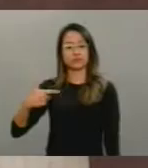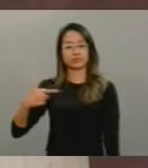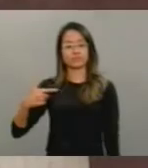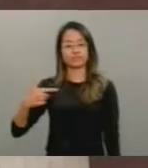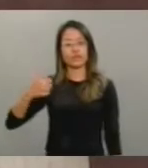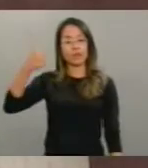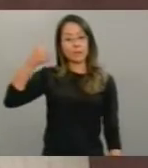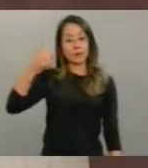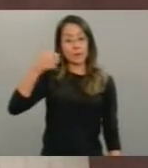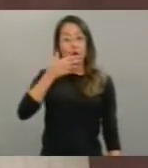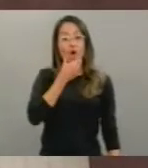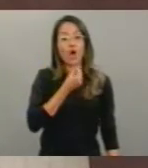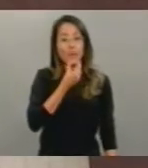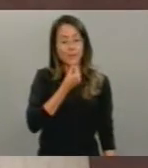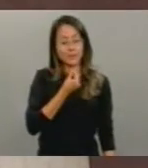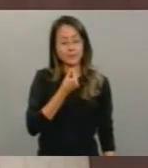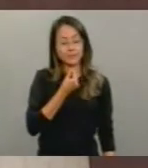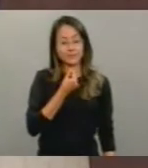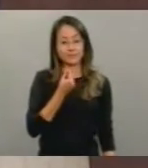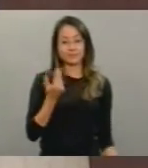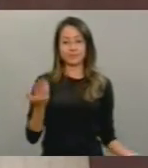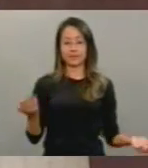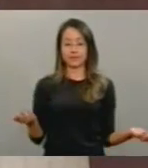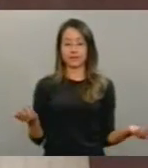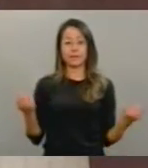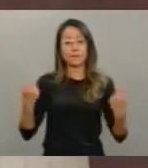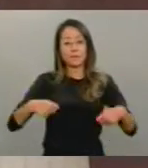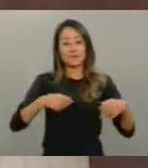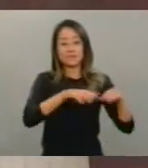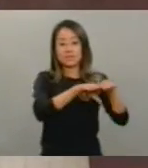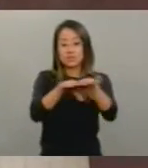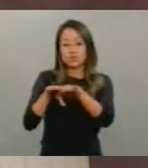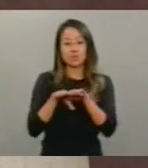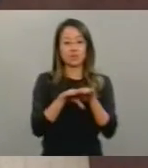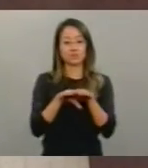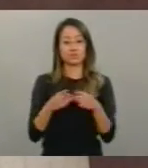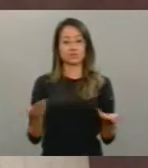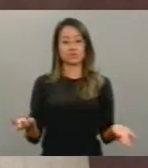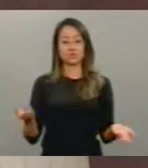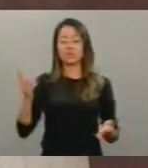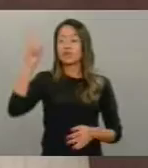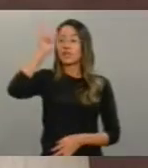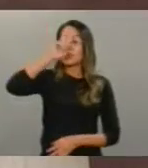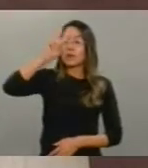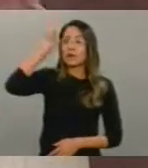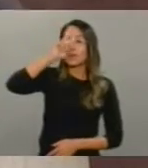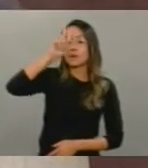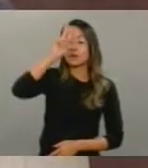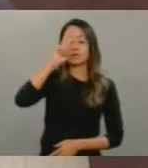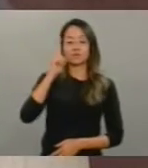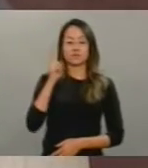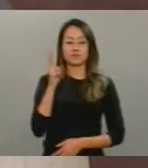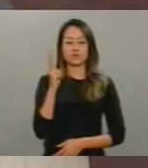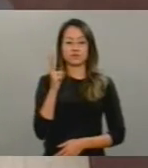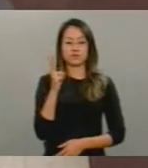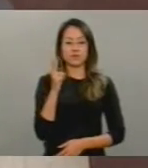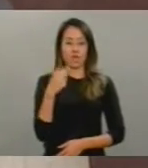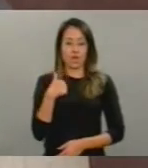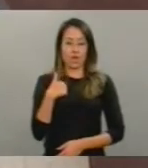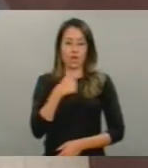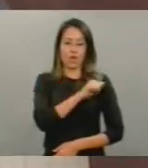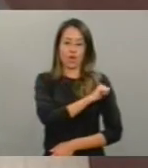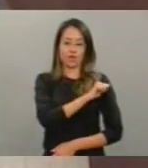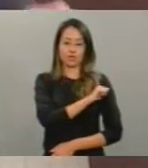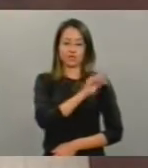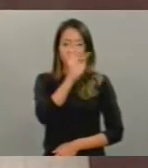desigualmente aqueles que são desiguais. Nós lembramos das primeiras aulas de banco de